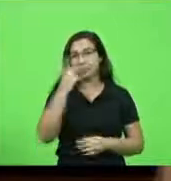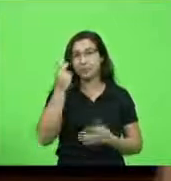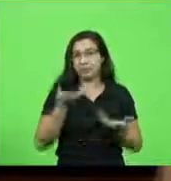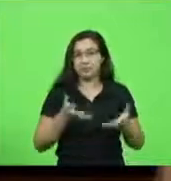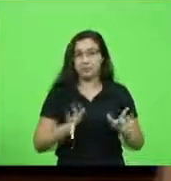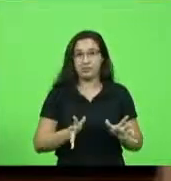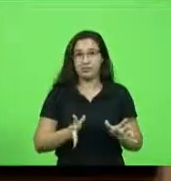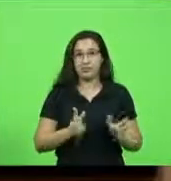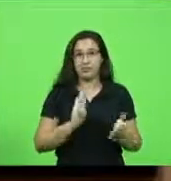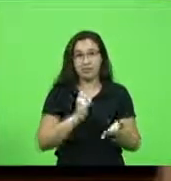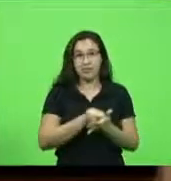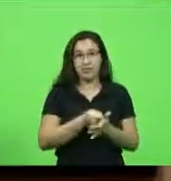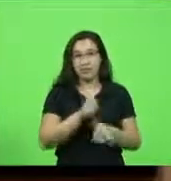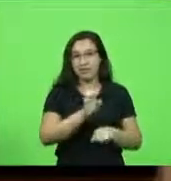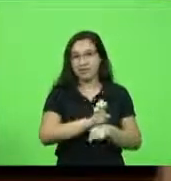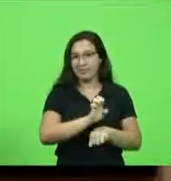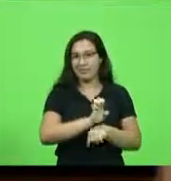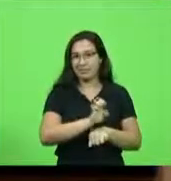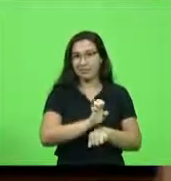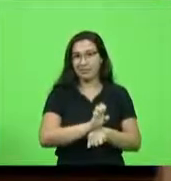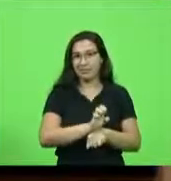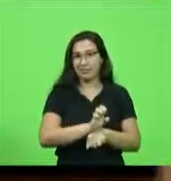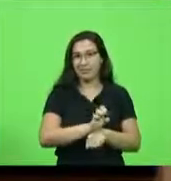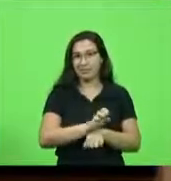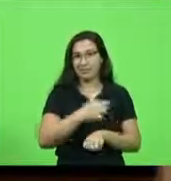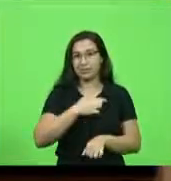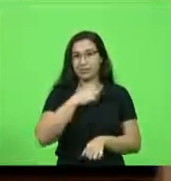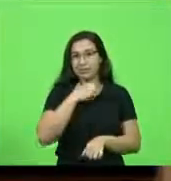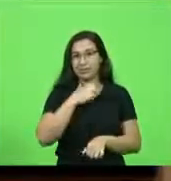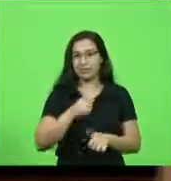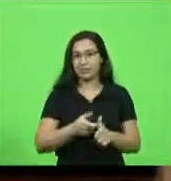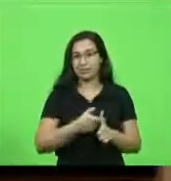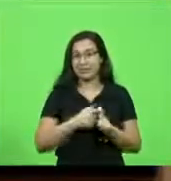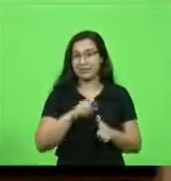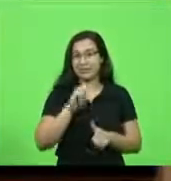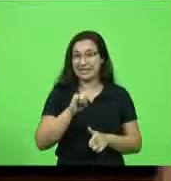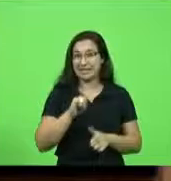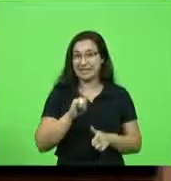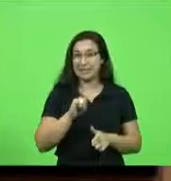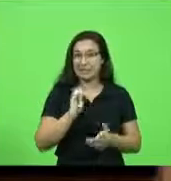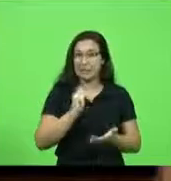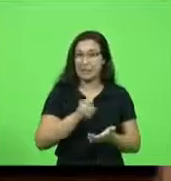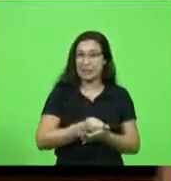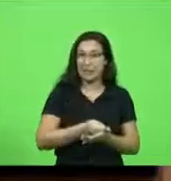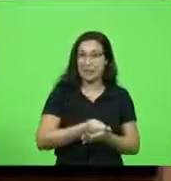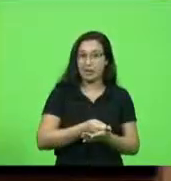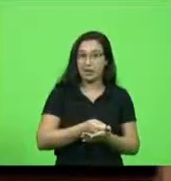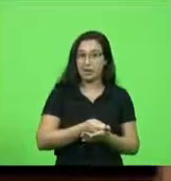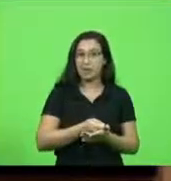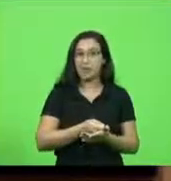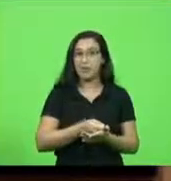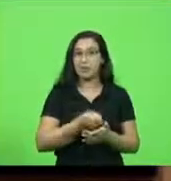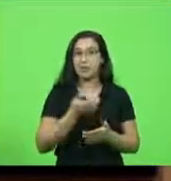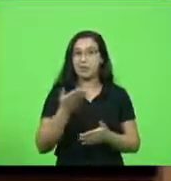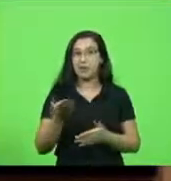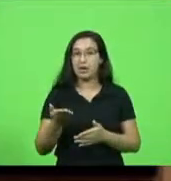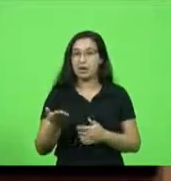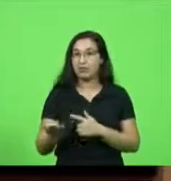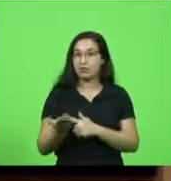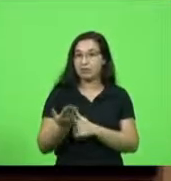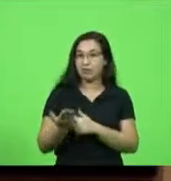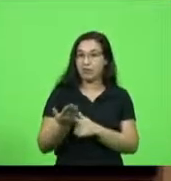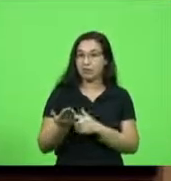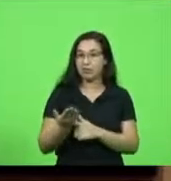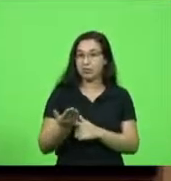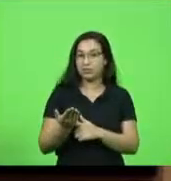que quando eu fico devendo para o Estado, eu tenho que pensar da seguinte maneira: ou eu pago o fornecedor para continuar fazendo